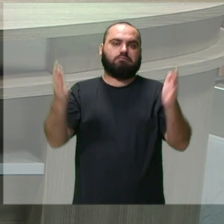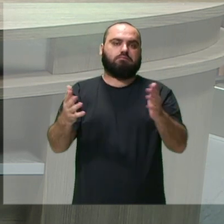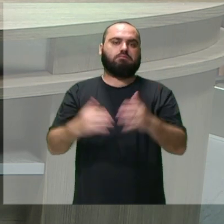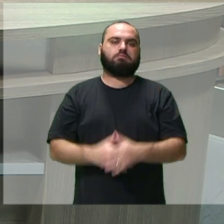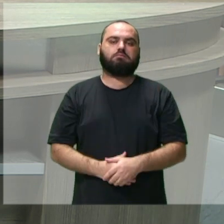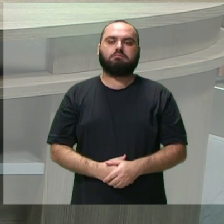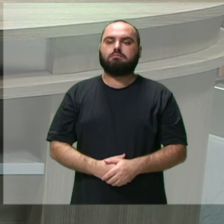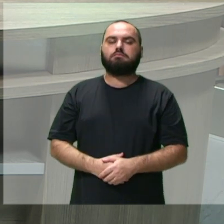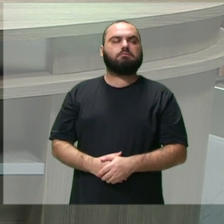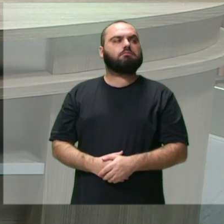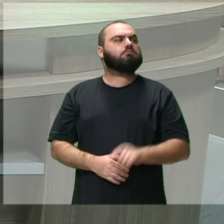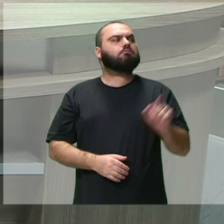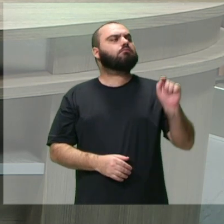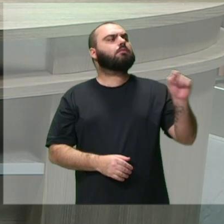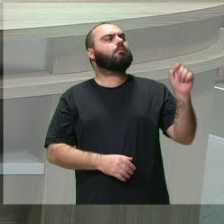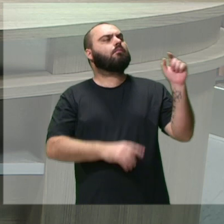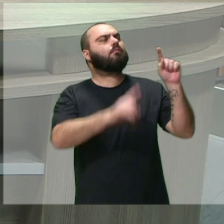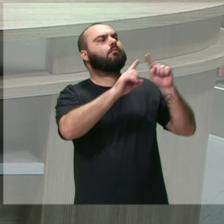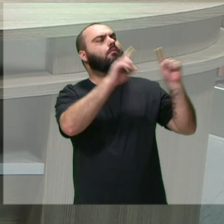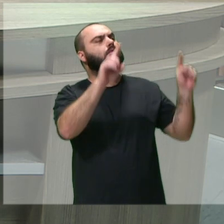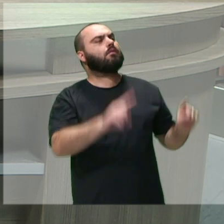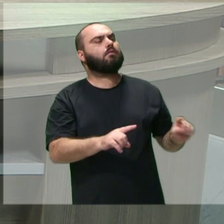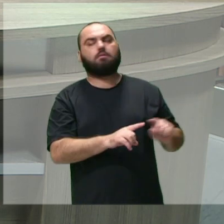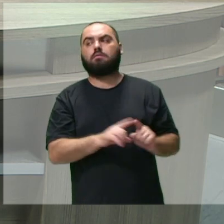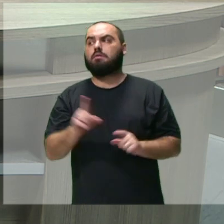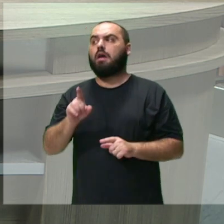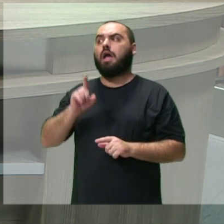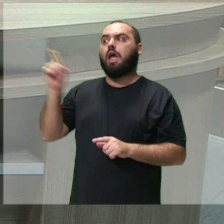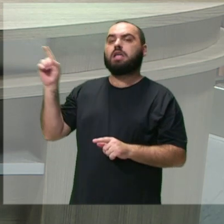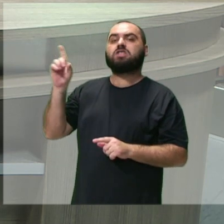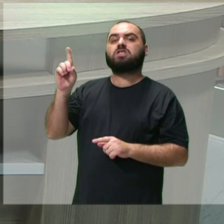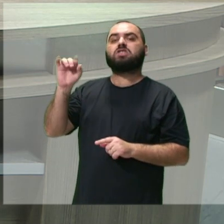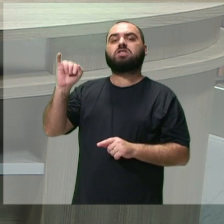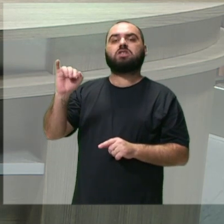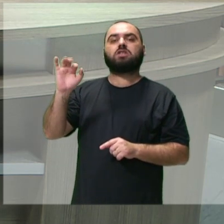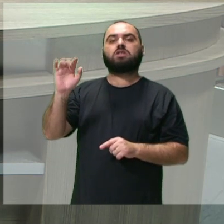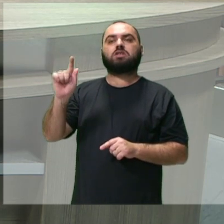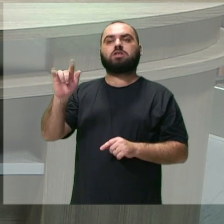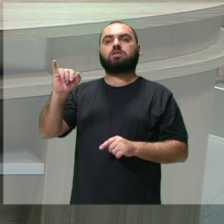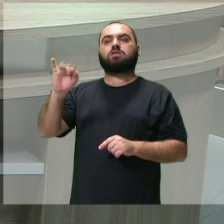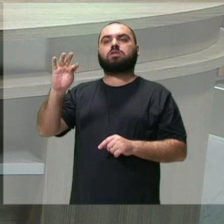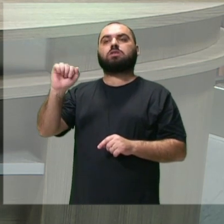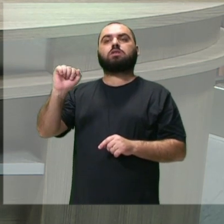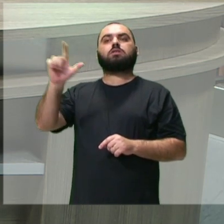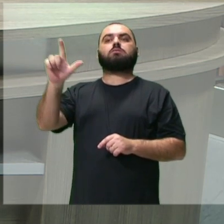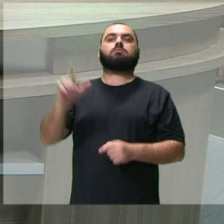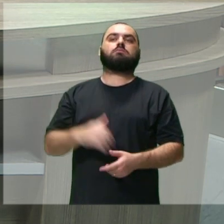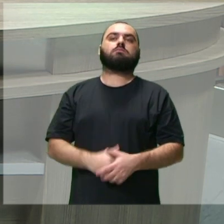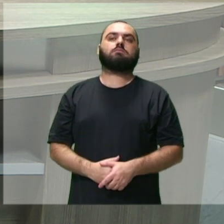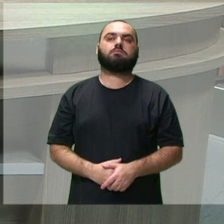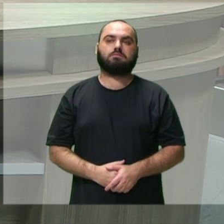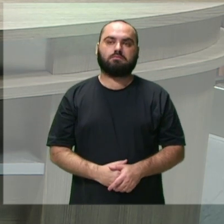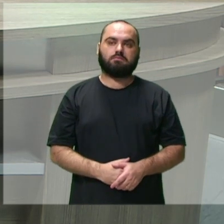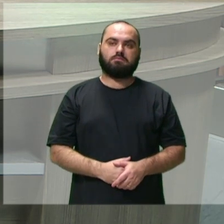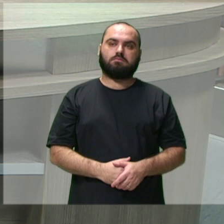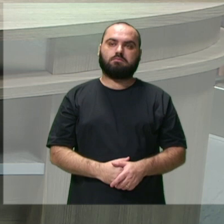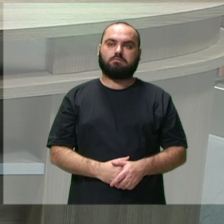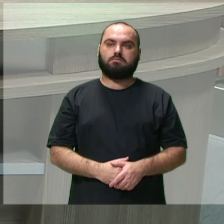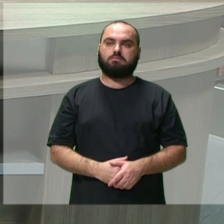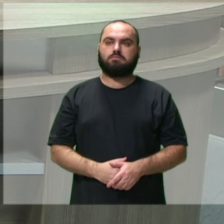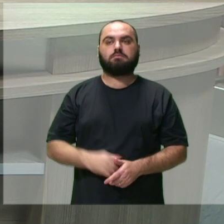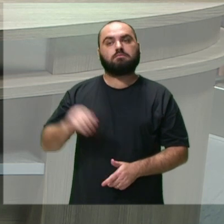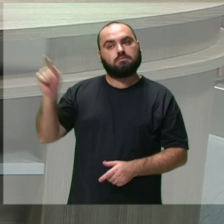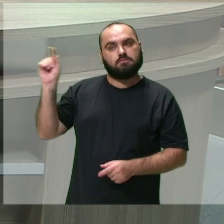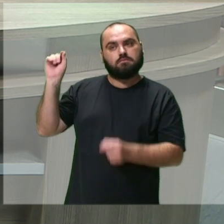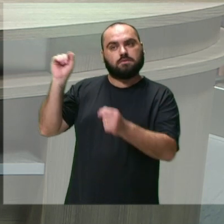foi um painel? Não, esse foi uma arte digital até, inclusive. Aí, a partir dessa junção,